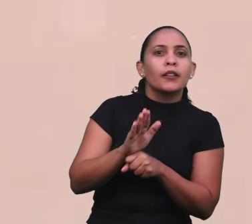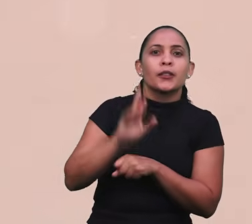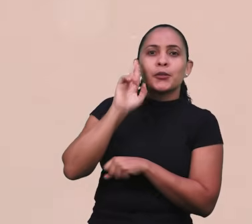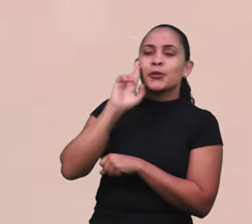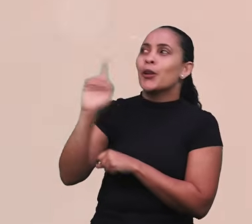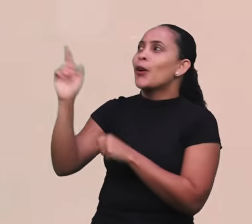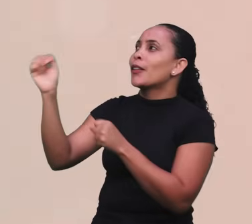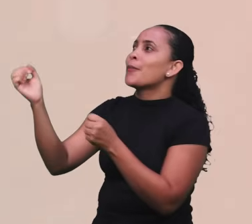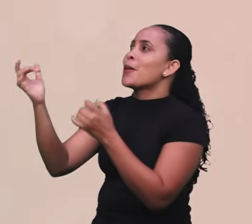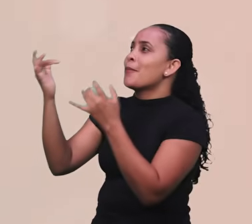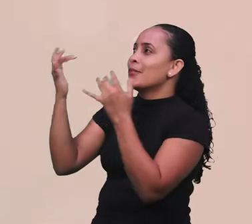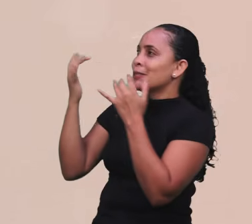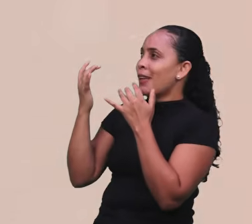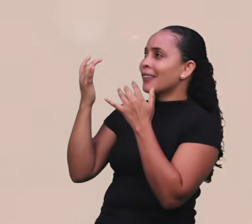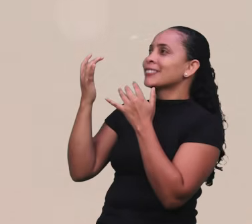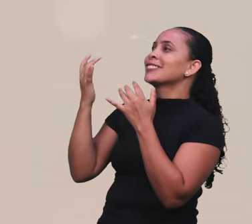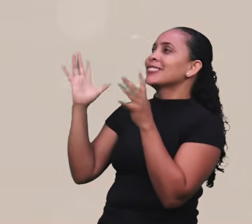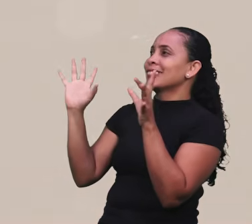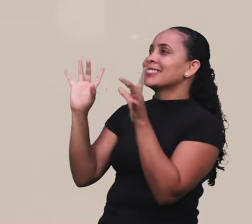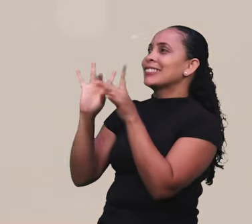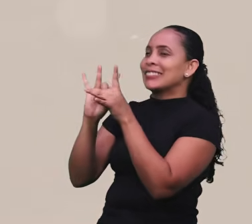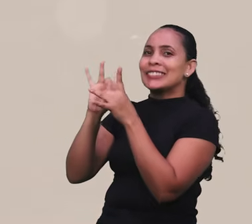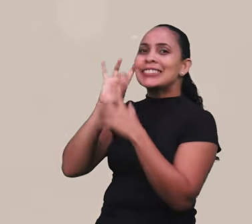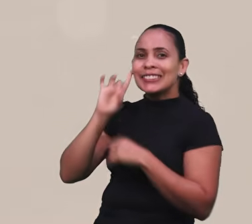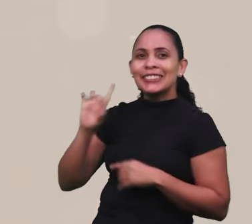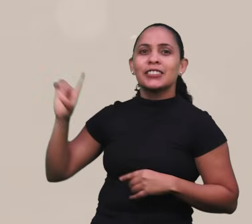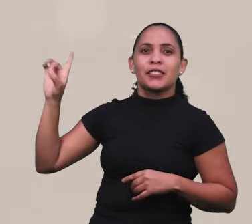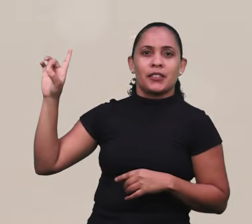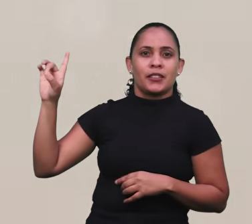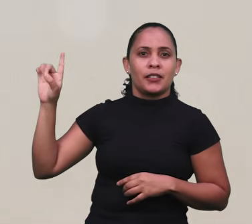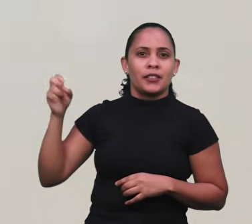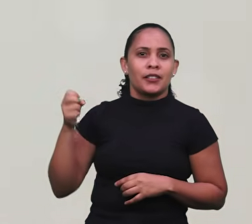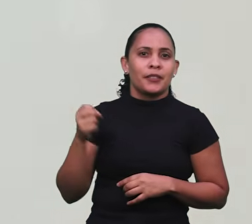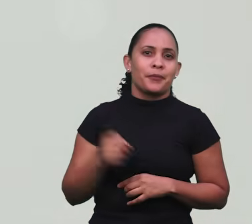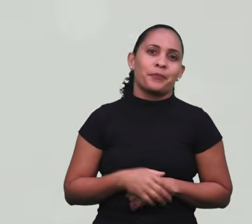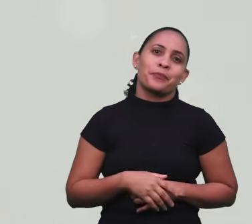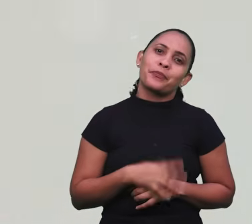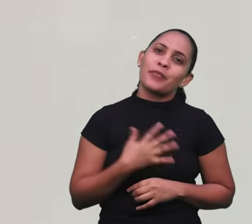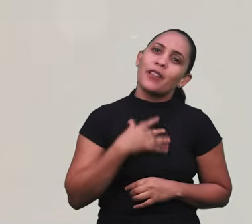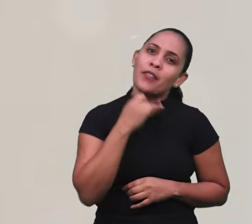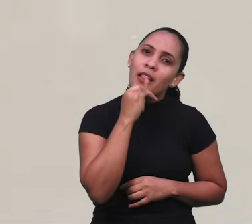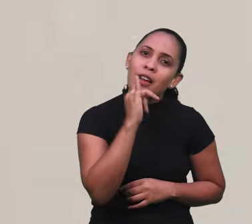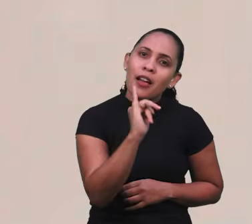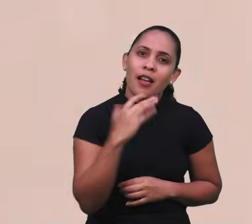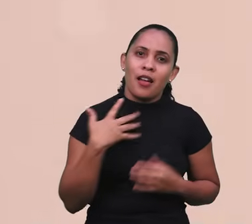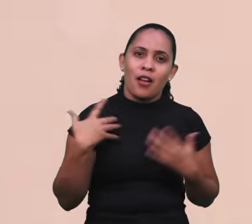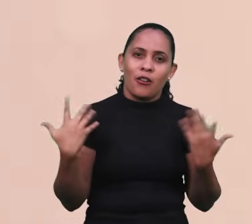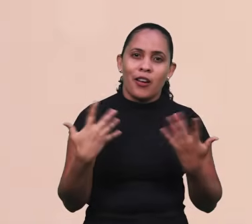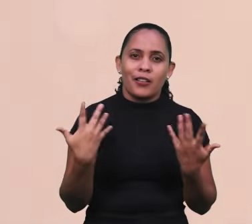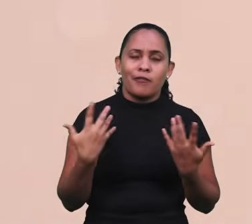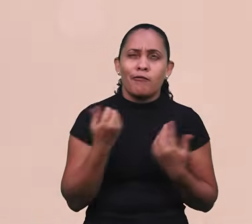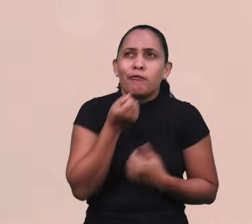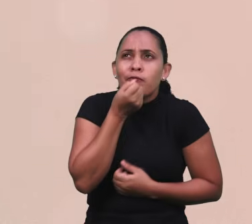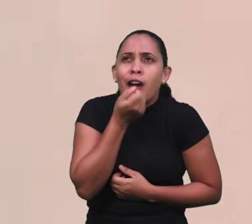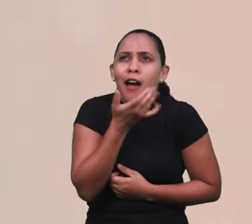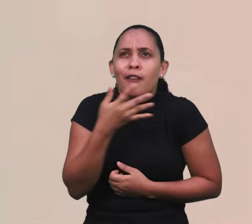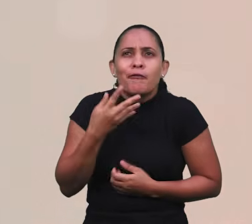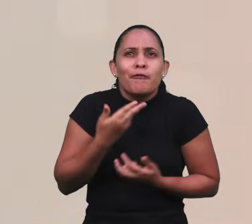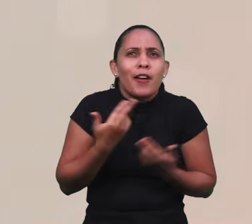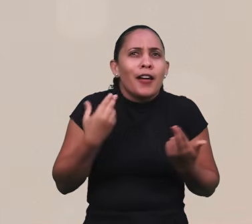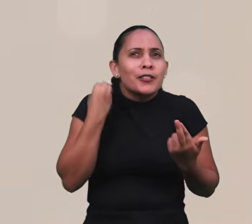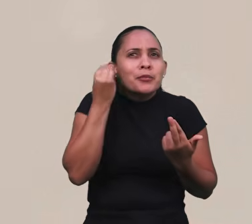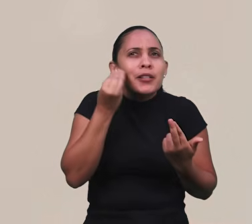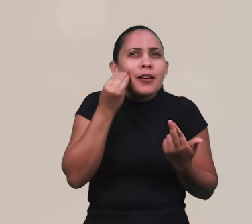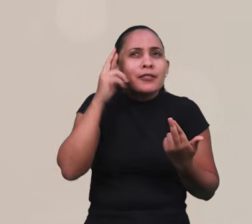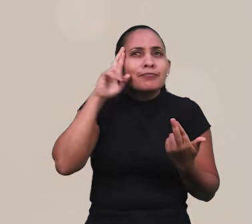lhe conserva na presença dele. E se eu fosse aqui agora, irmão, claro, contar todas as